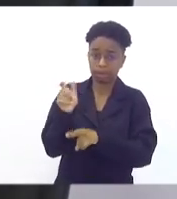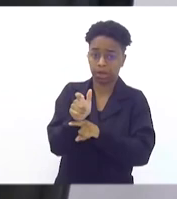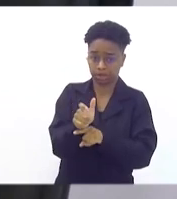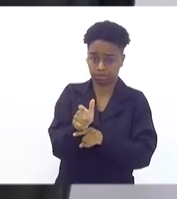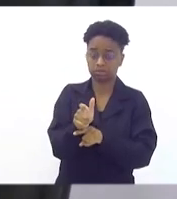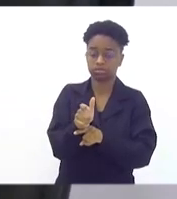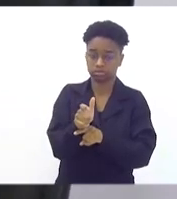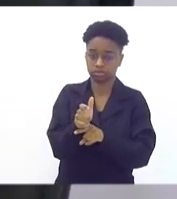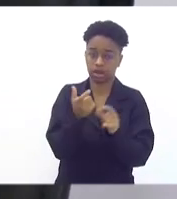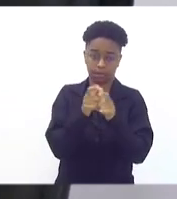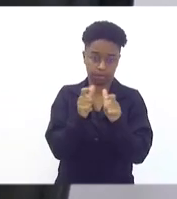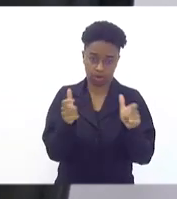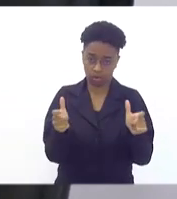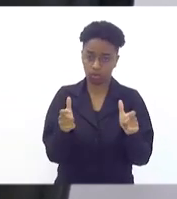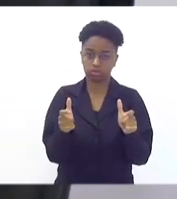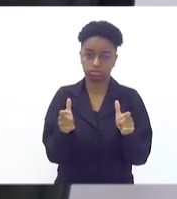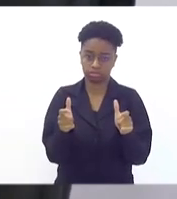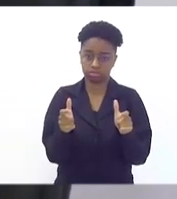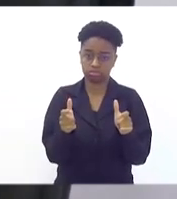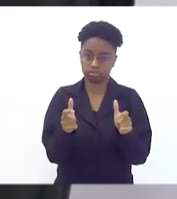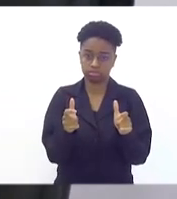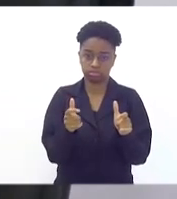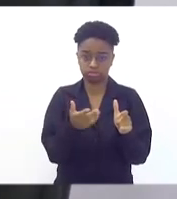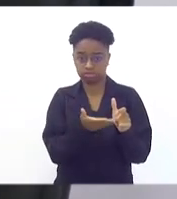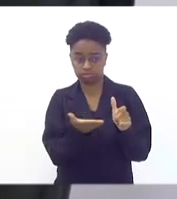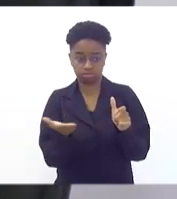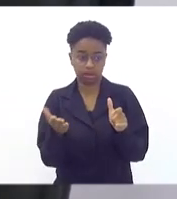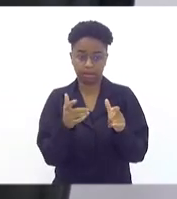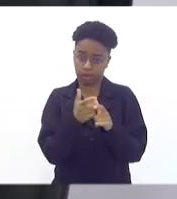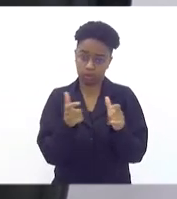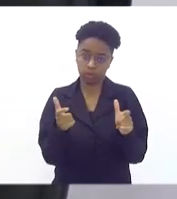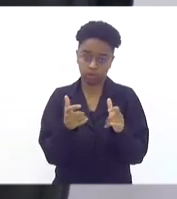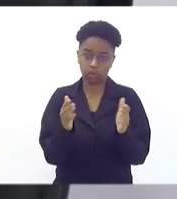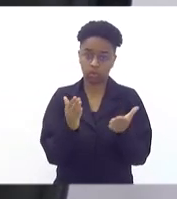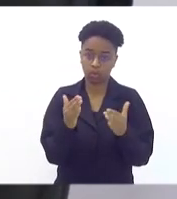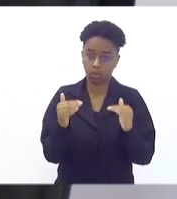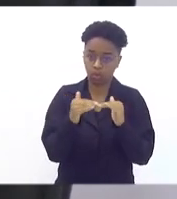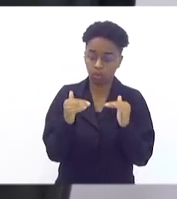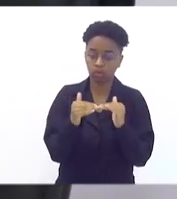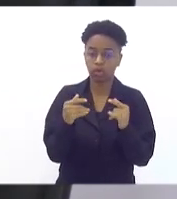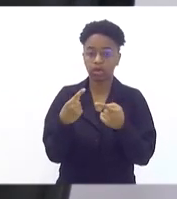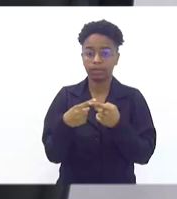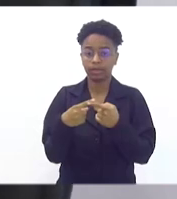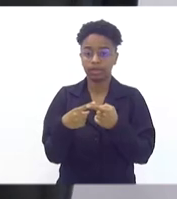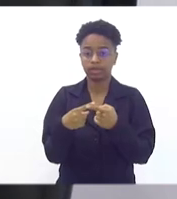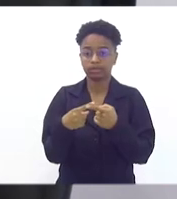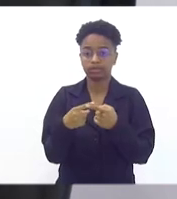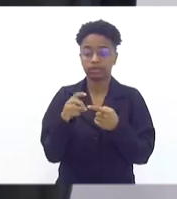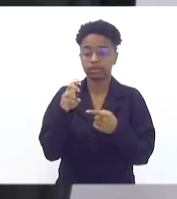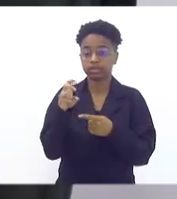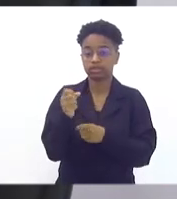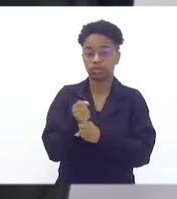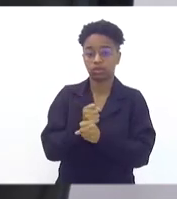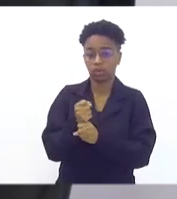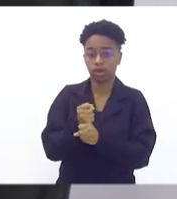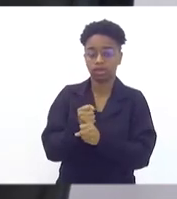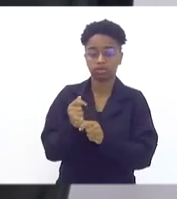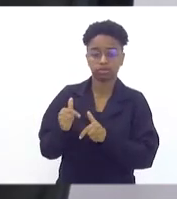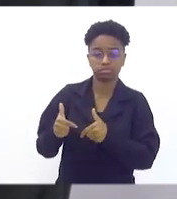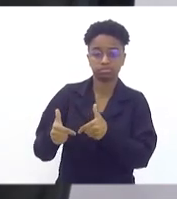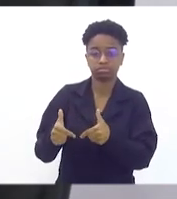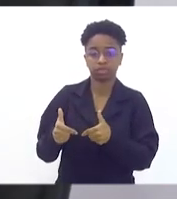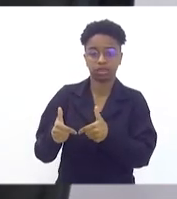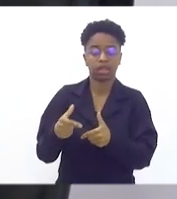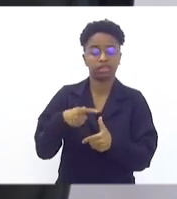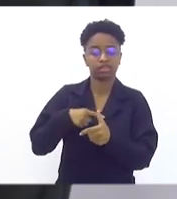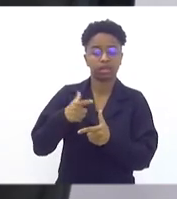A maioria dos colegas se não todos os colegas concordaram cinco anos à frente da pasta com esse da agência com